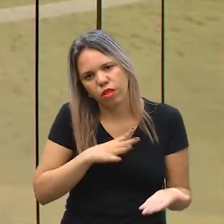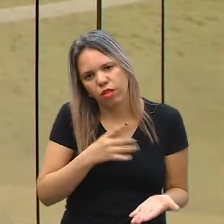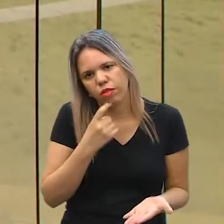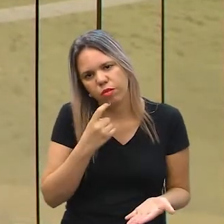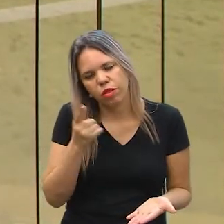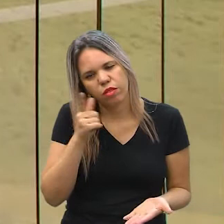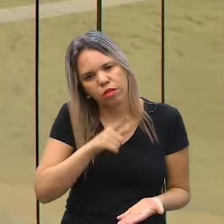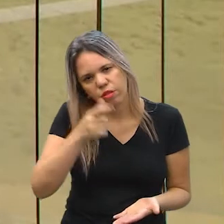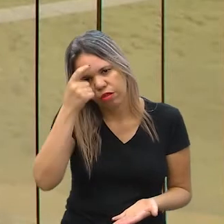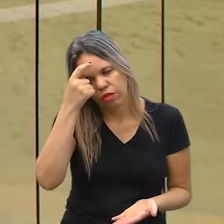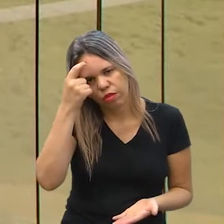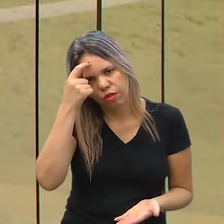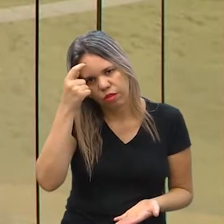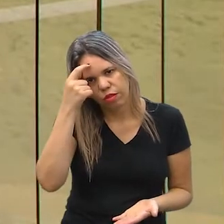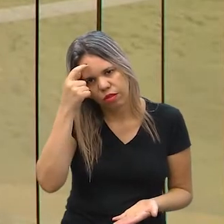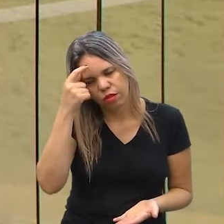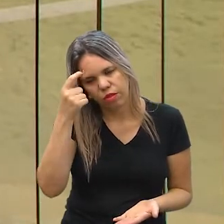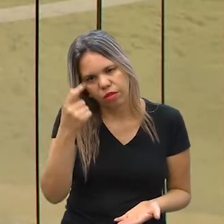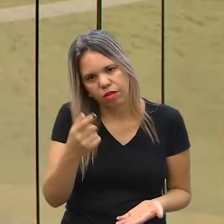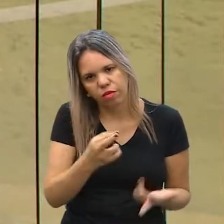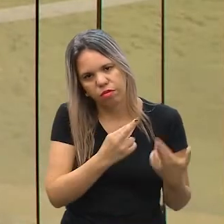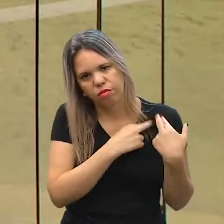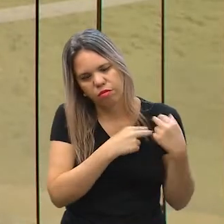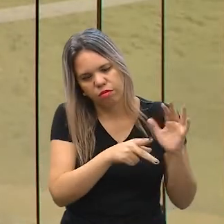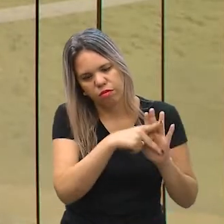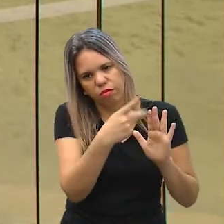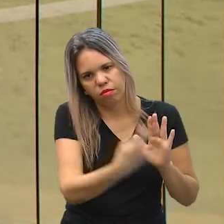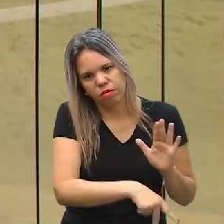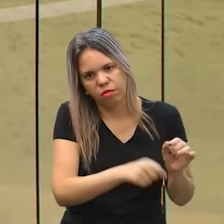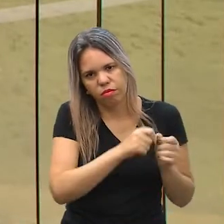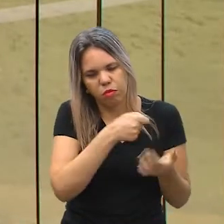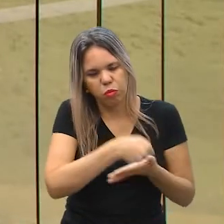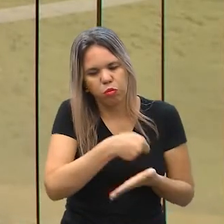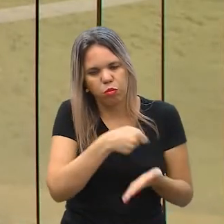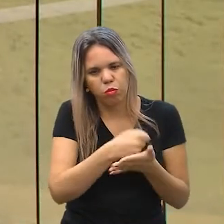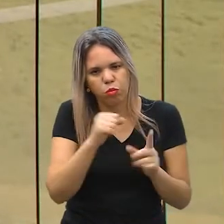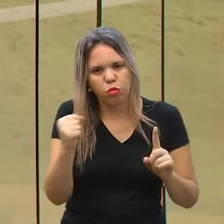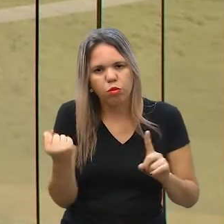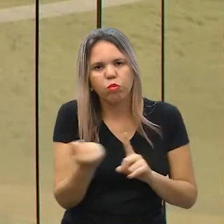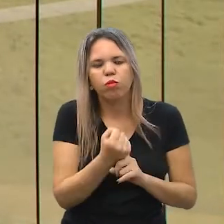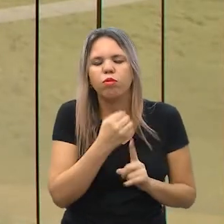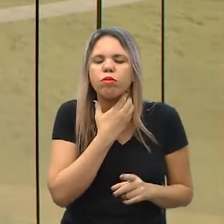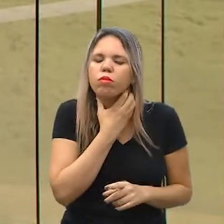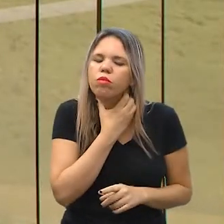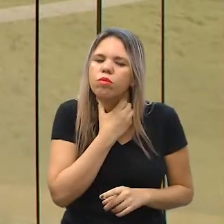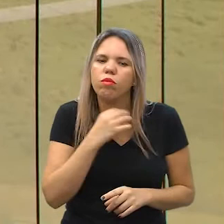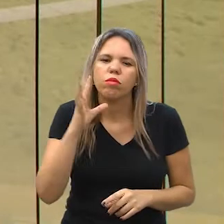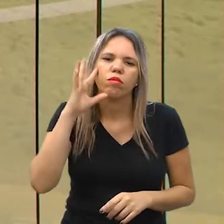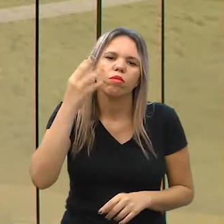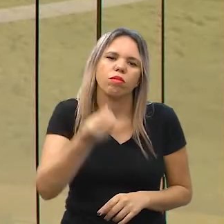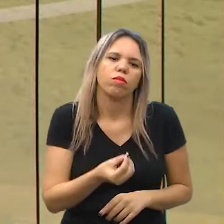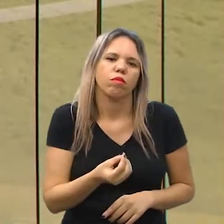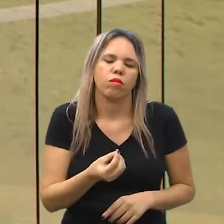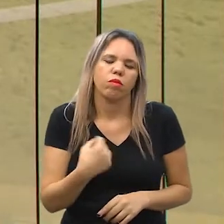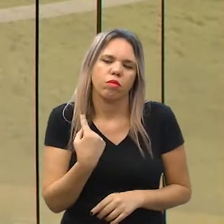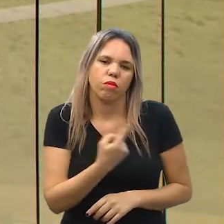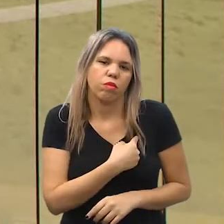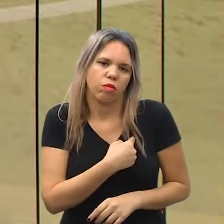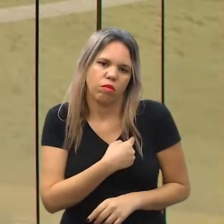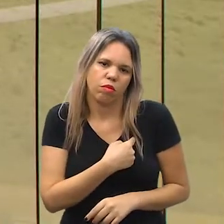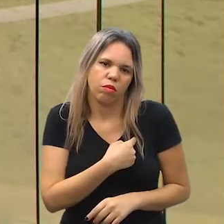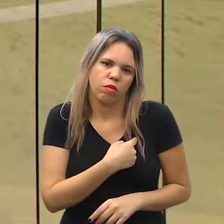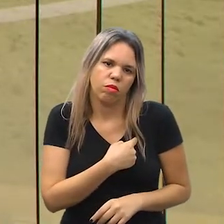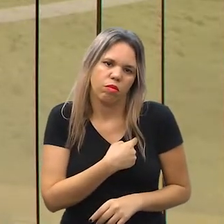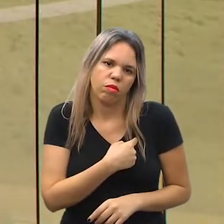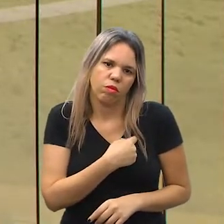realmente tome consciência da parte que lhe pertence, ou seja, da sua obrigação social, entenda que nós